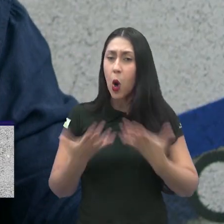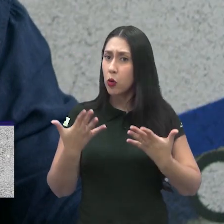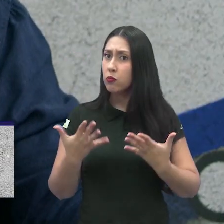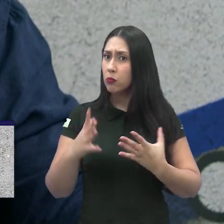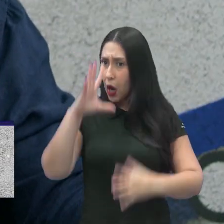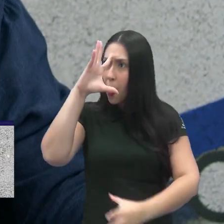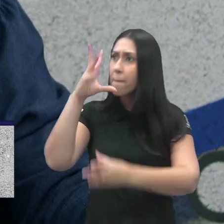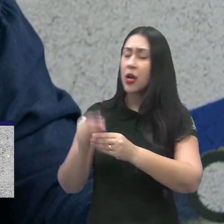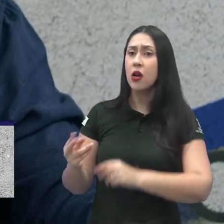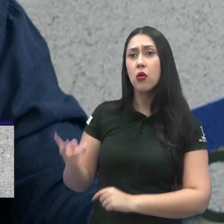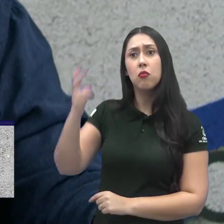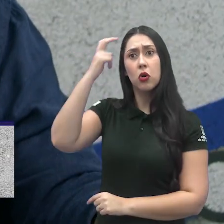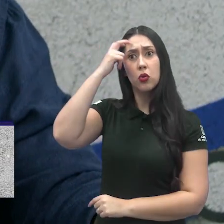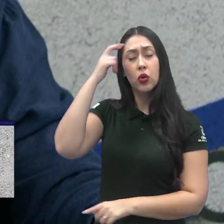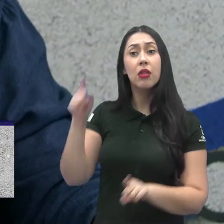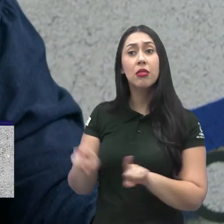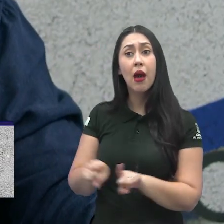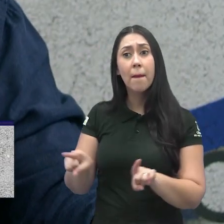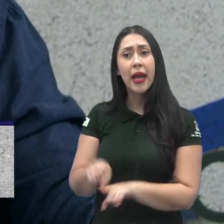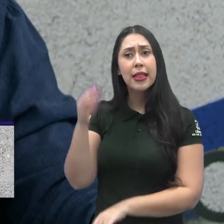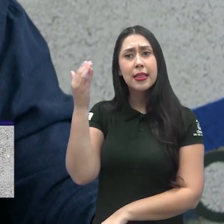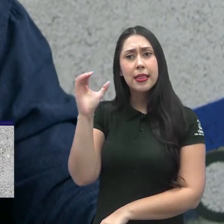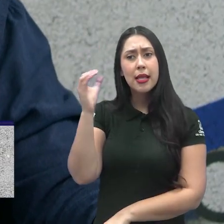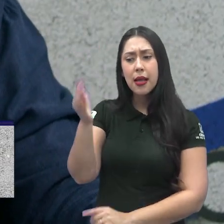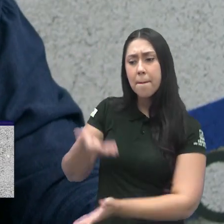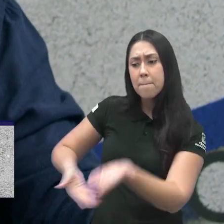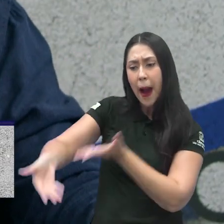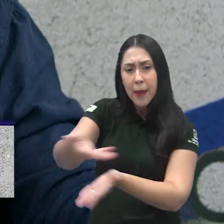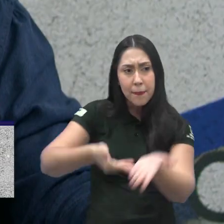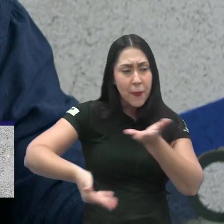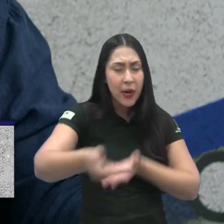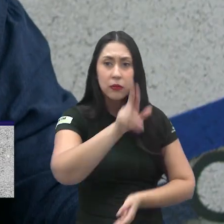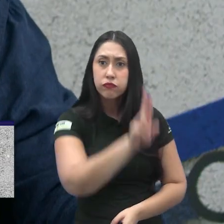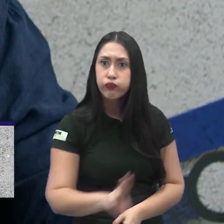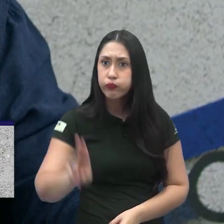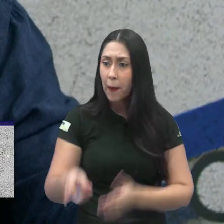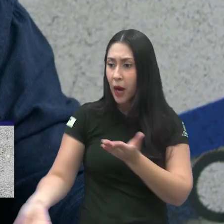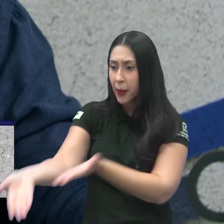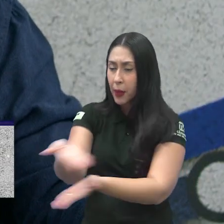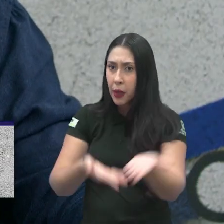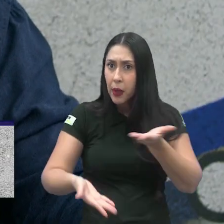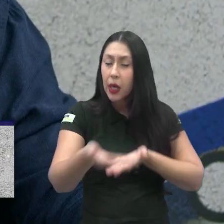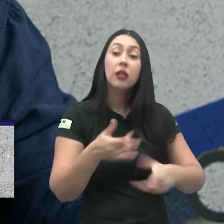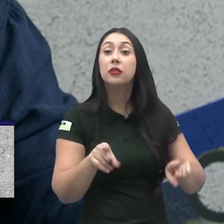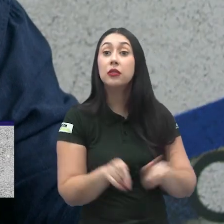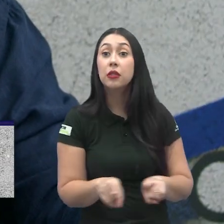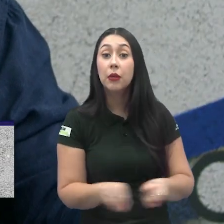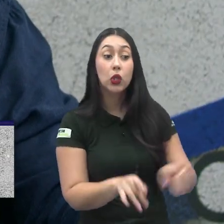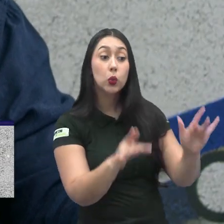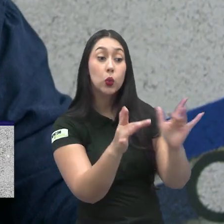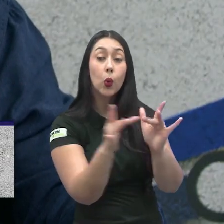no entendimento cultural, seja no intercâmbio científico com universidades, seja no intercâmbio assim, para aumentar